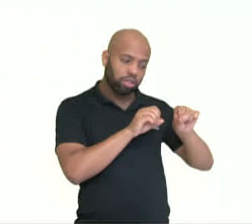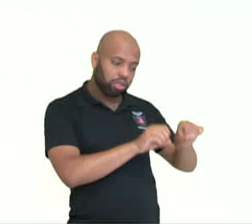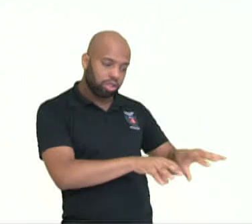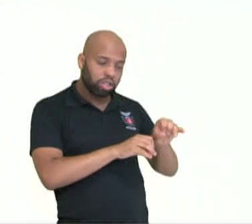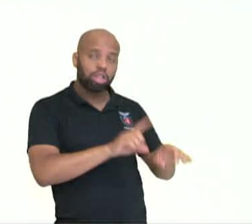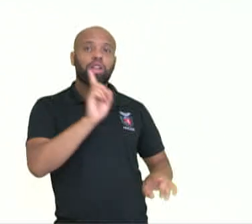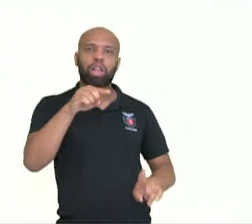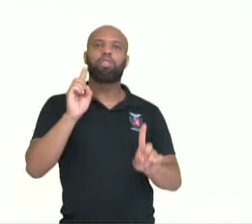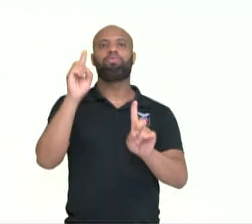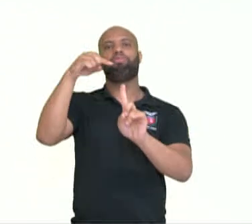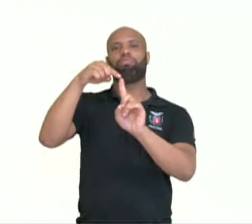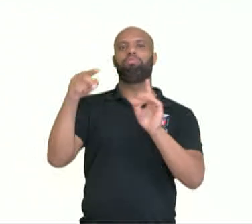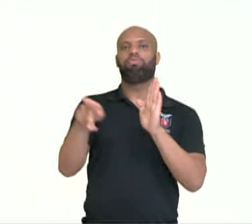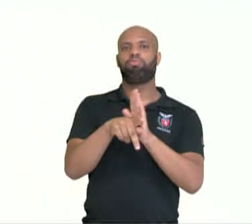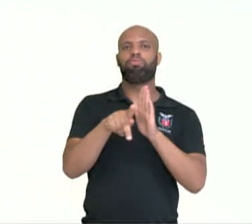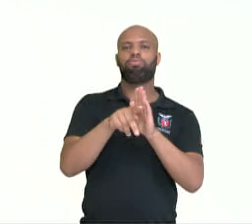arte,